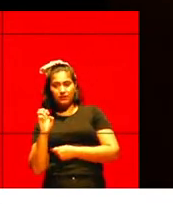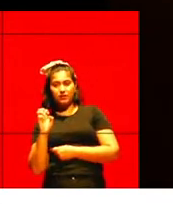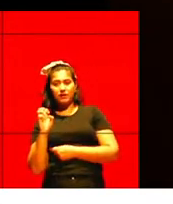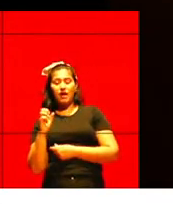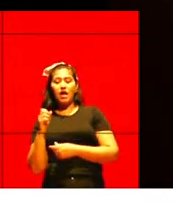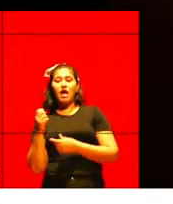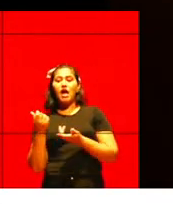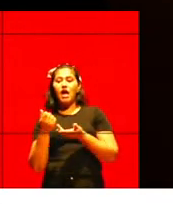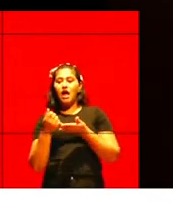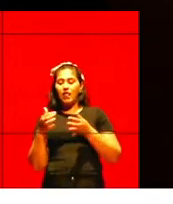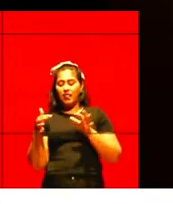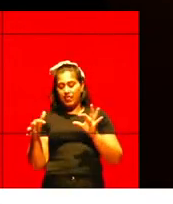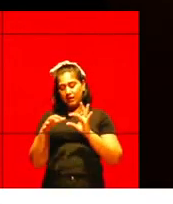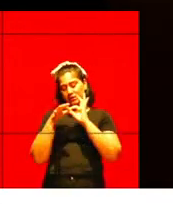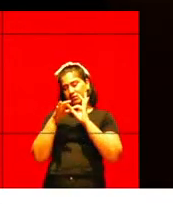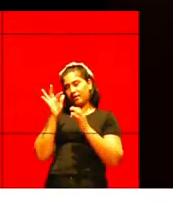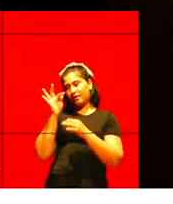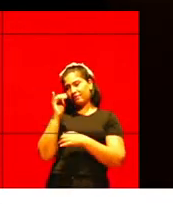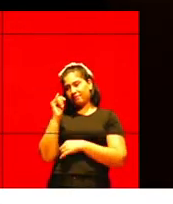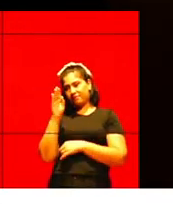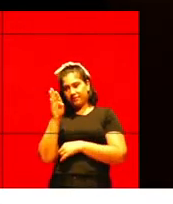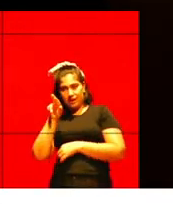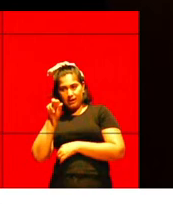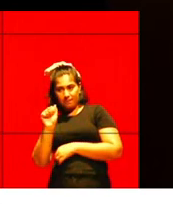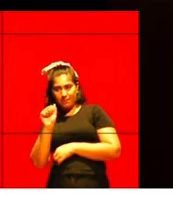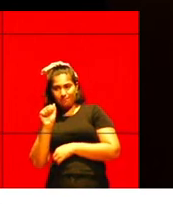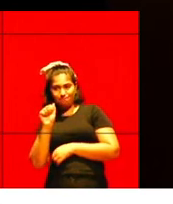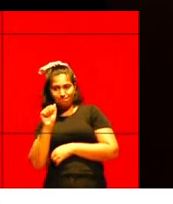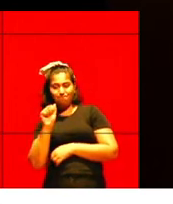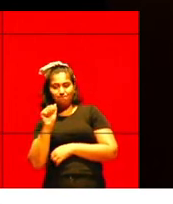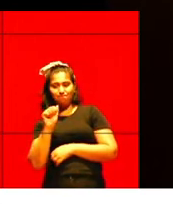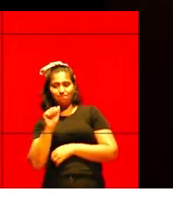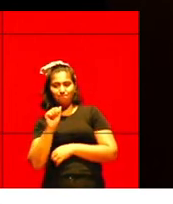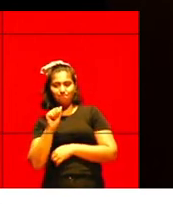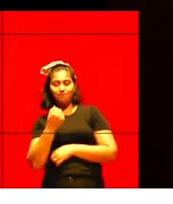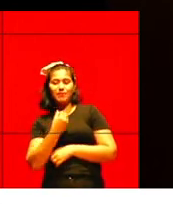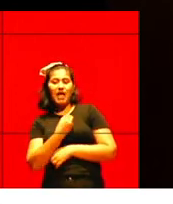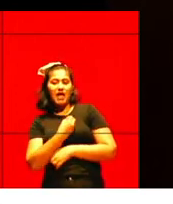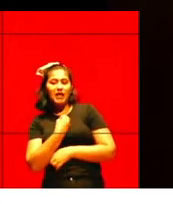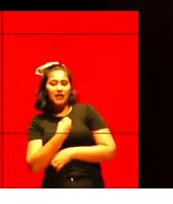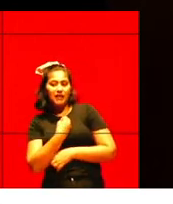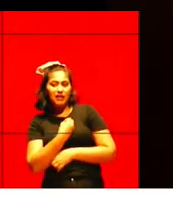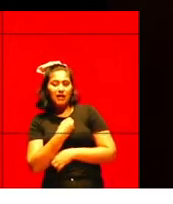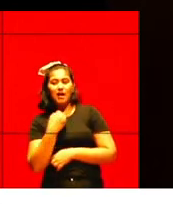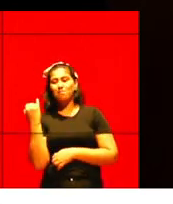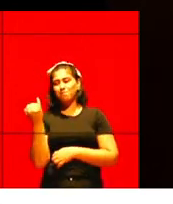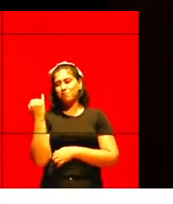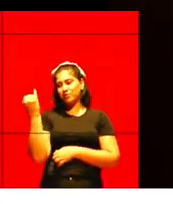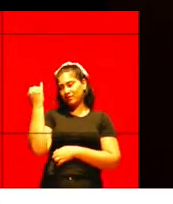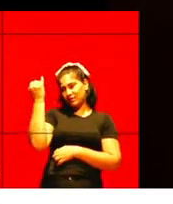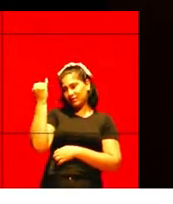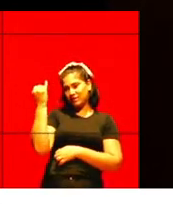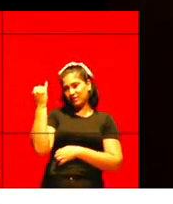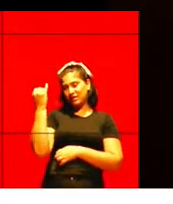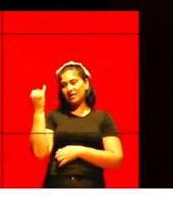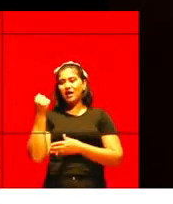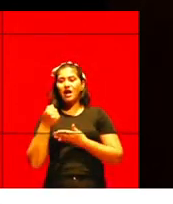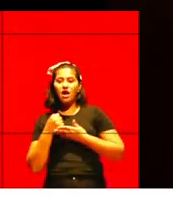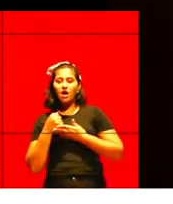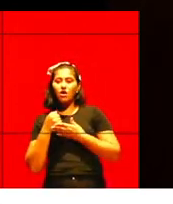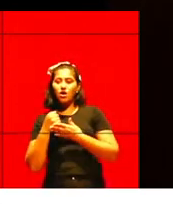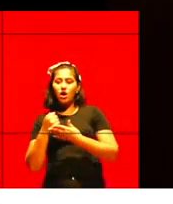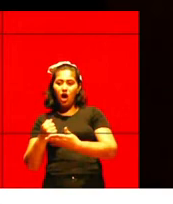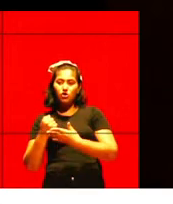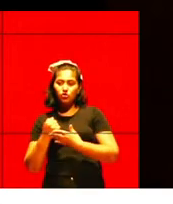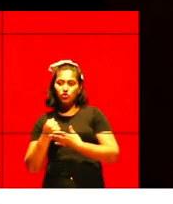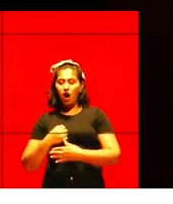as fibras alimentares. E as fibras alimentares têm justamente a importância de ajudar o